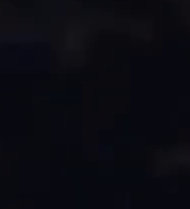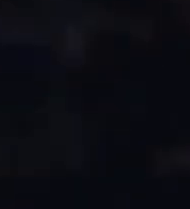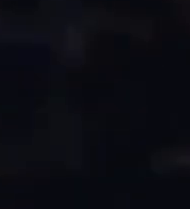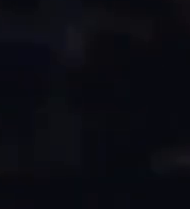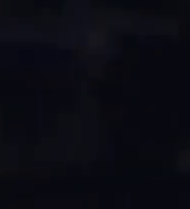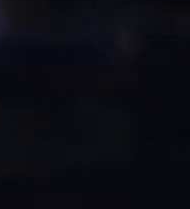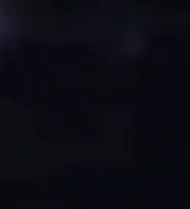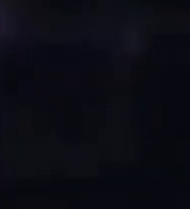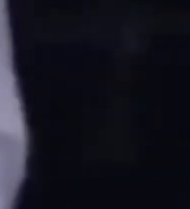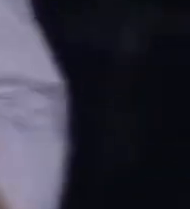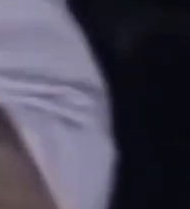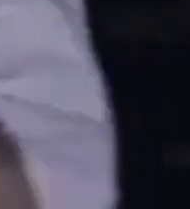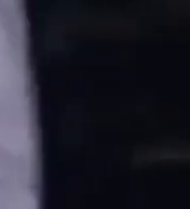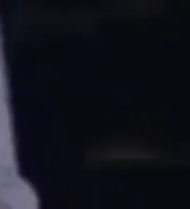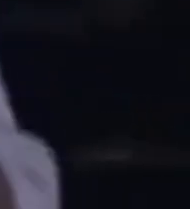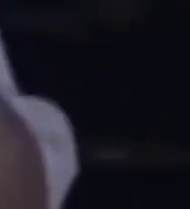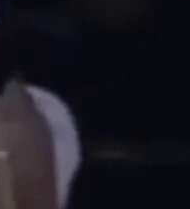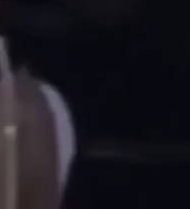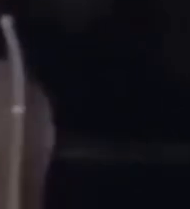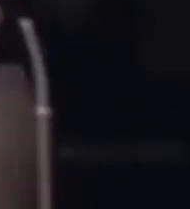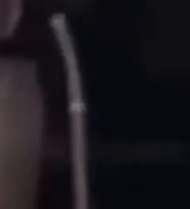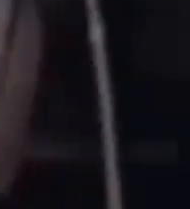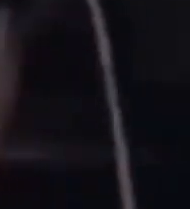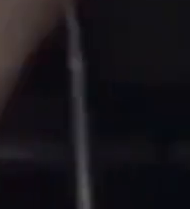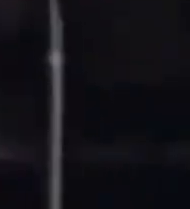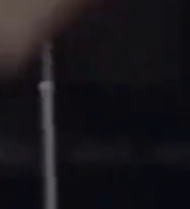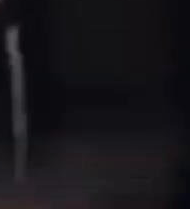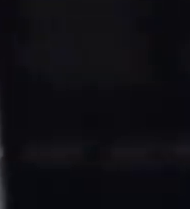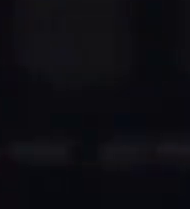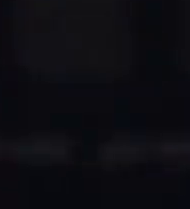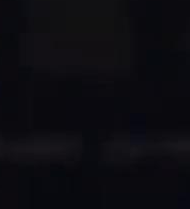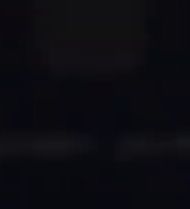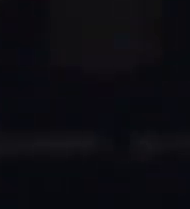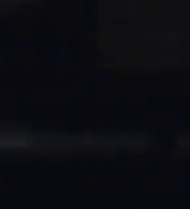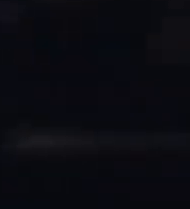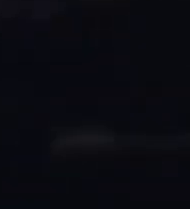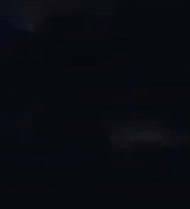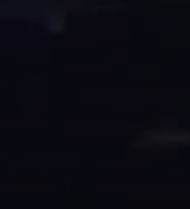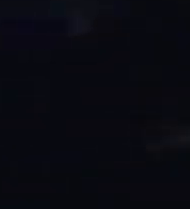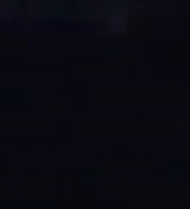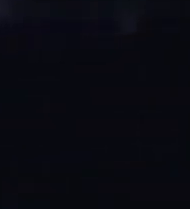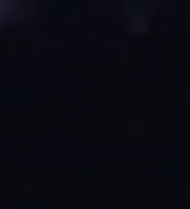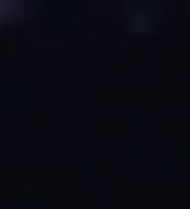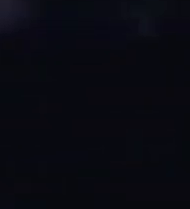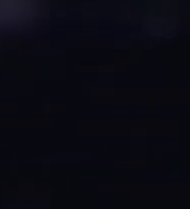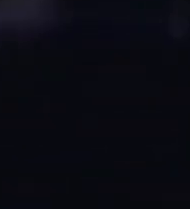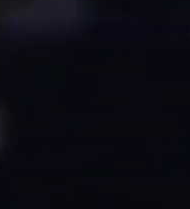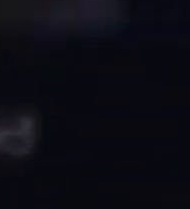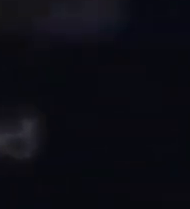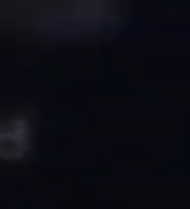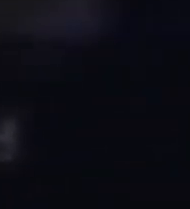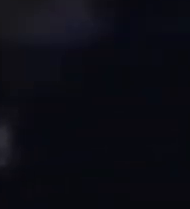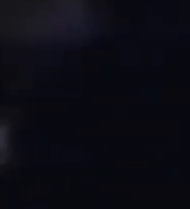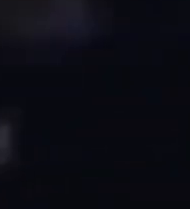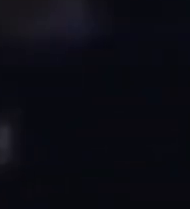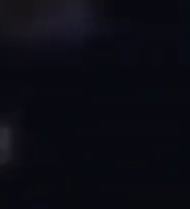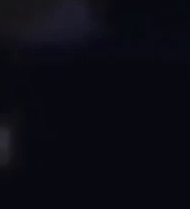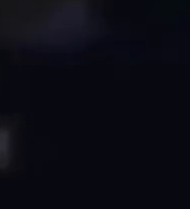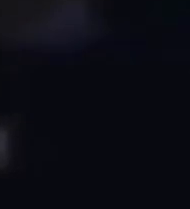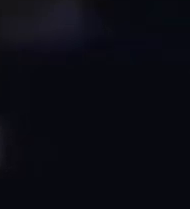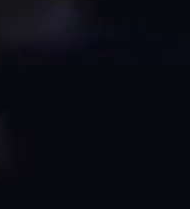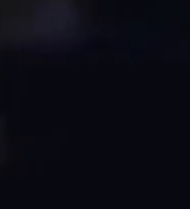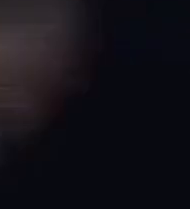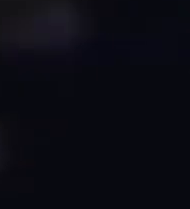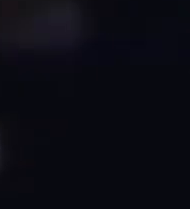que todas essas favelas, esses morros do Rio de Janeiro caiam abaixo, para deixarem de ser tão sensuais, tão